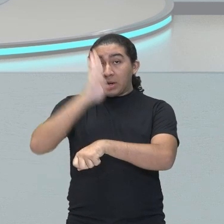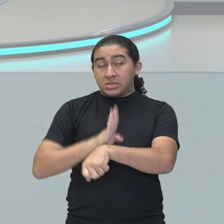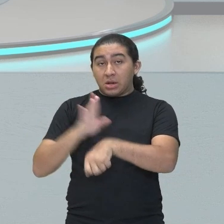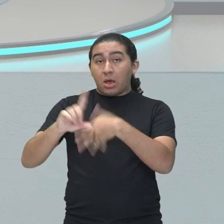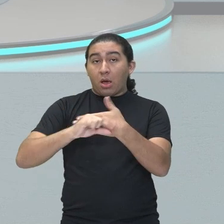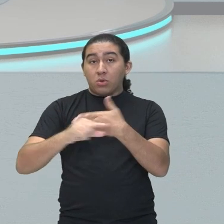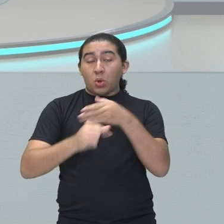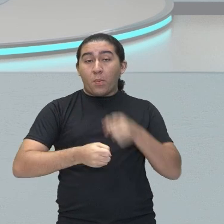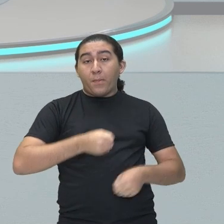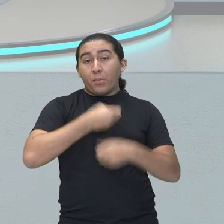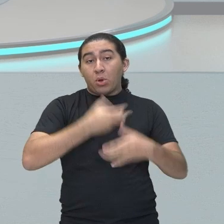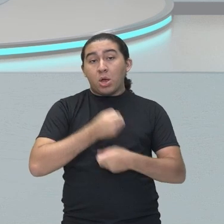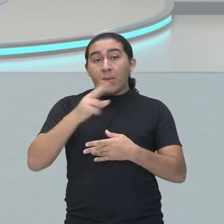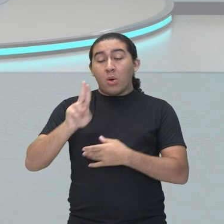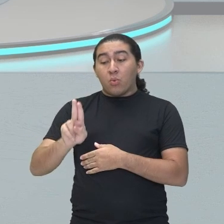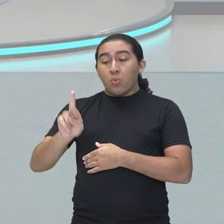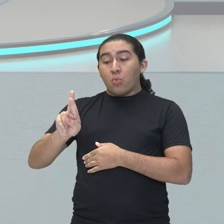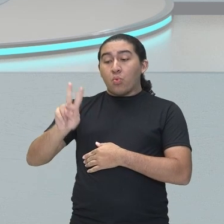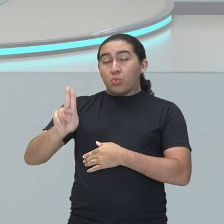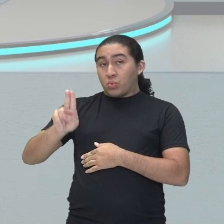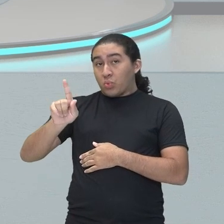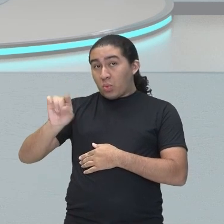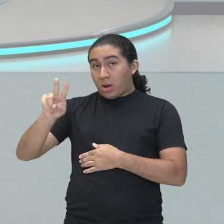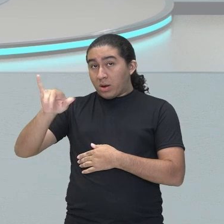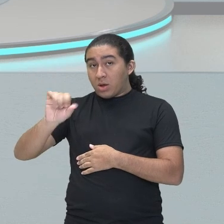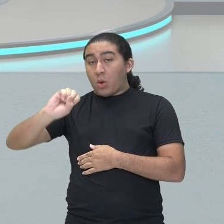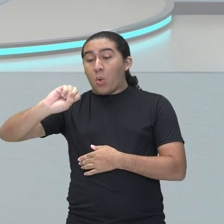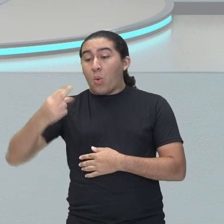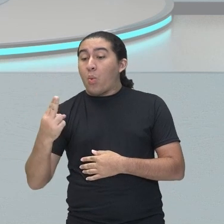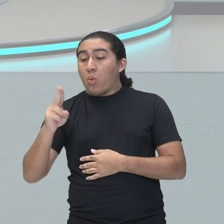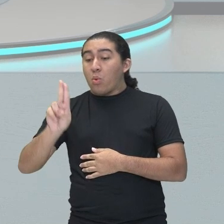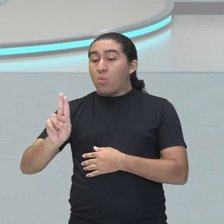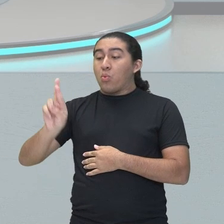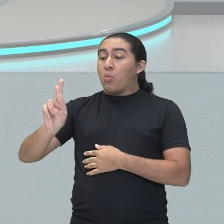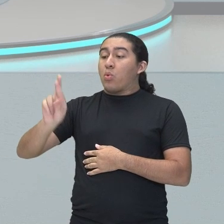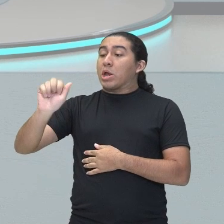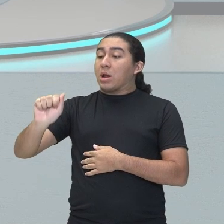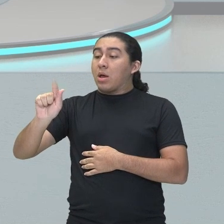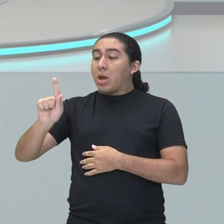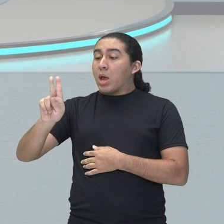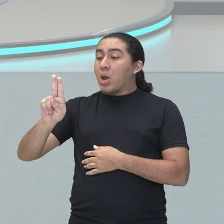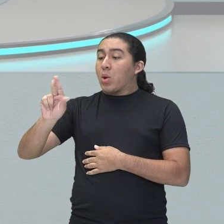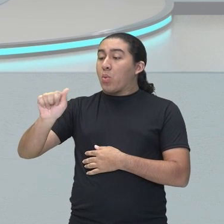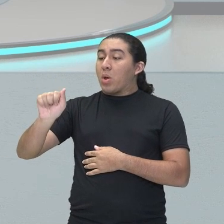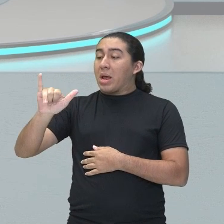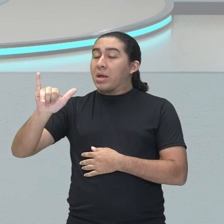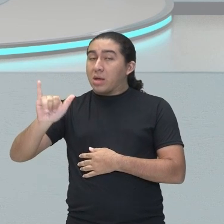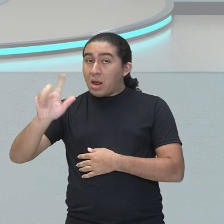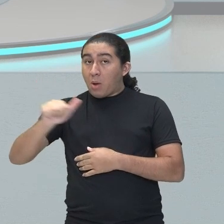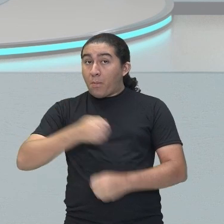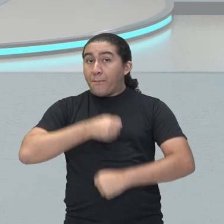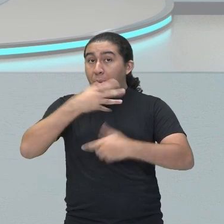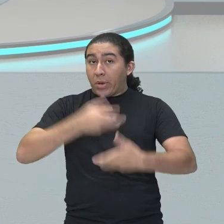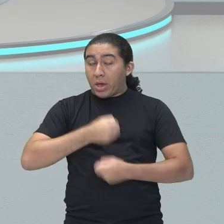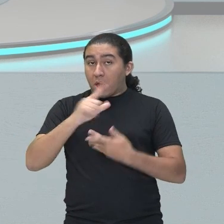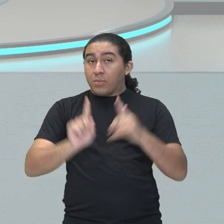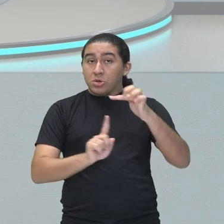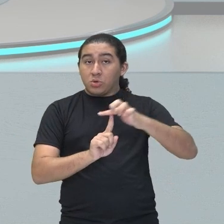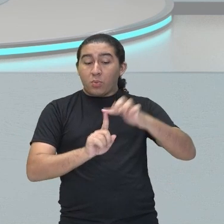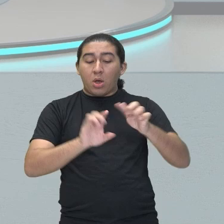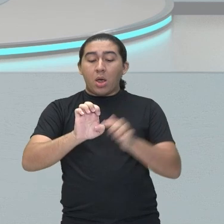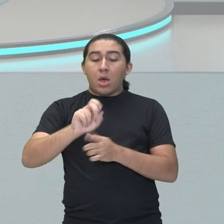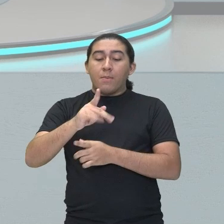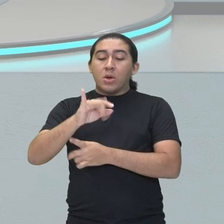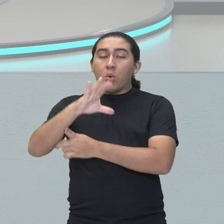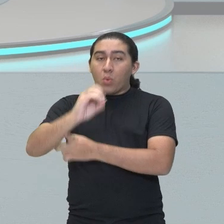épico O Uruguai ou Uraguai. Então, poema épico, lembra alguma coisa que nós já estudamos, não é?